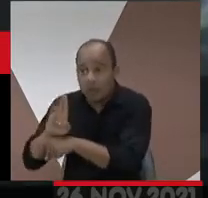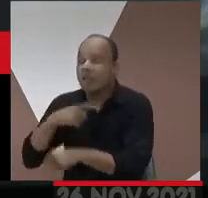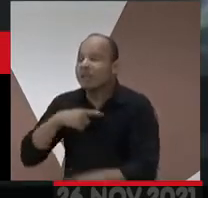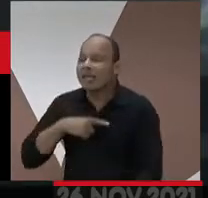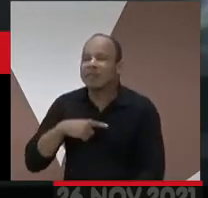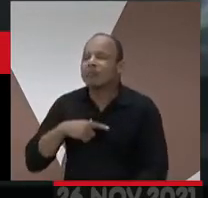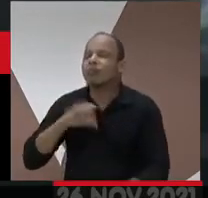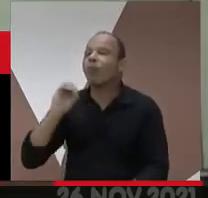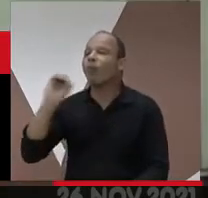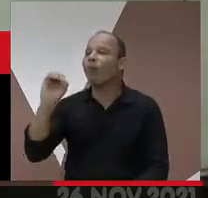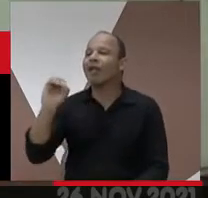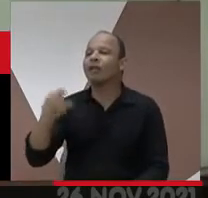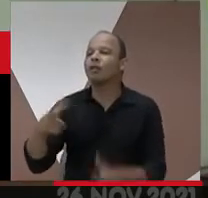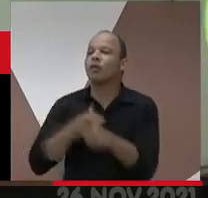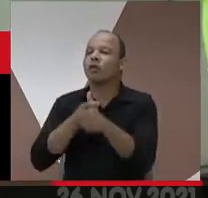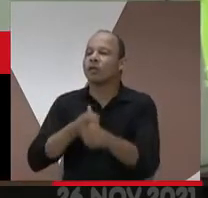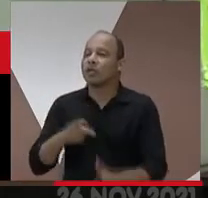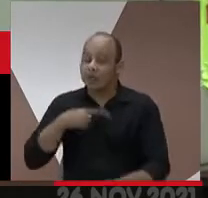sem recursos públicos.